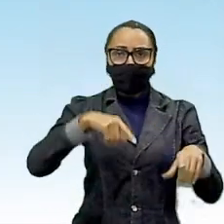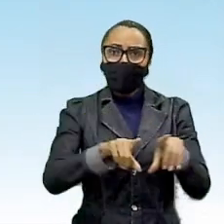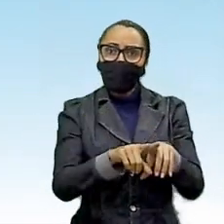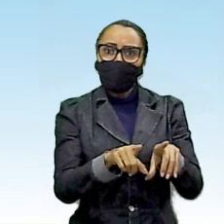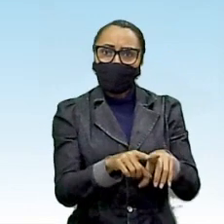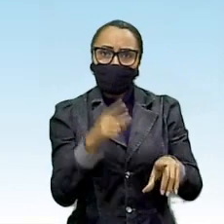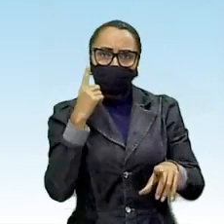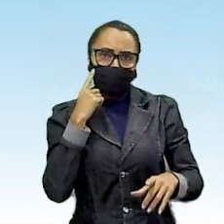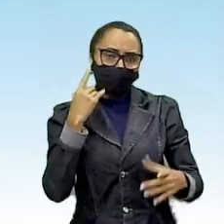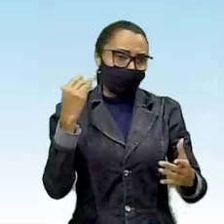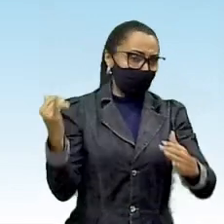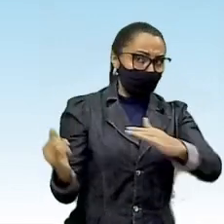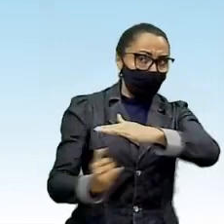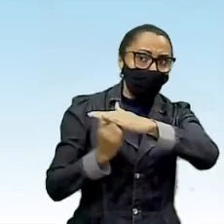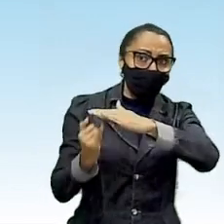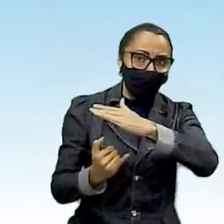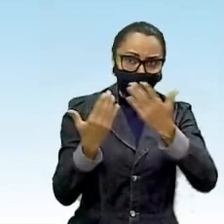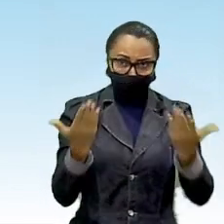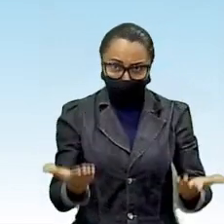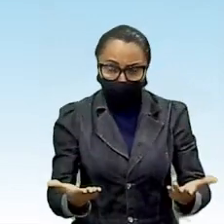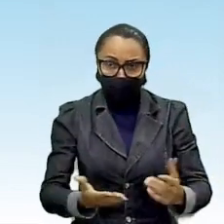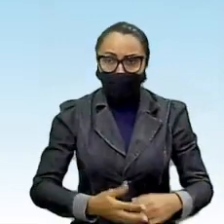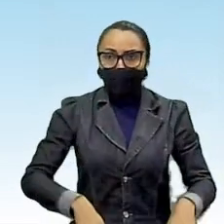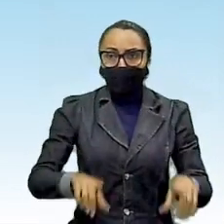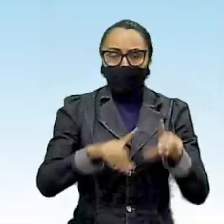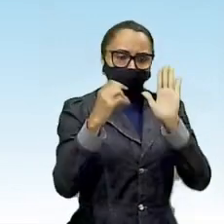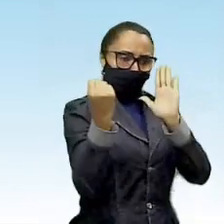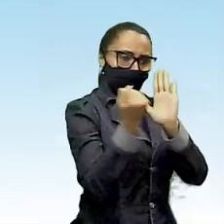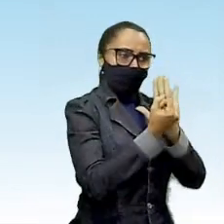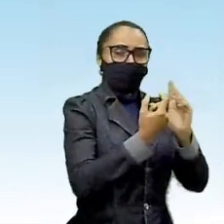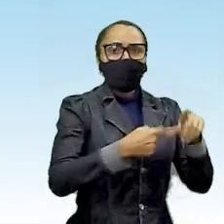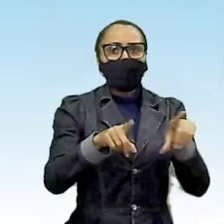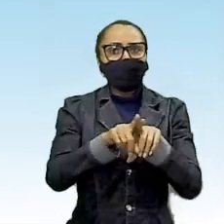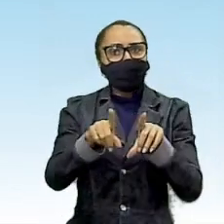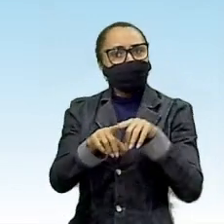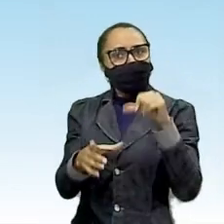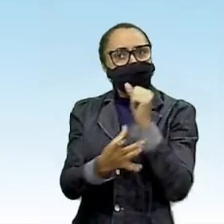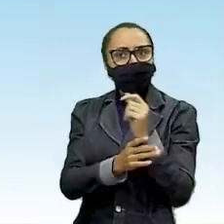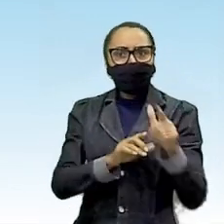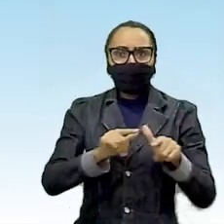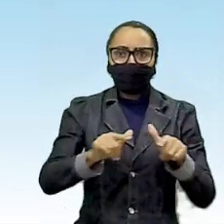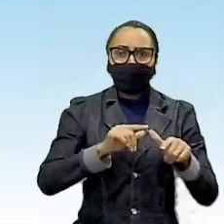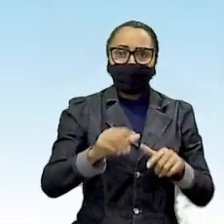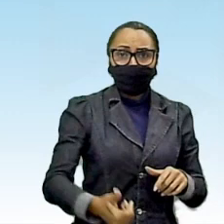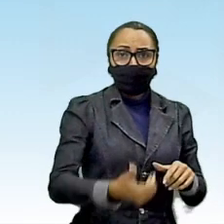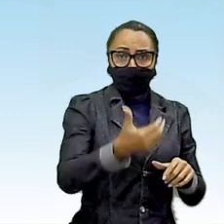que informal. Outro marco também da segurança do trabalho foi em